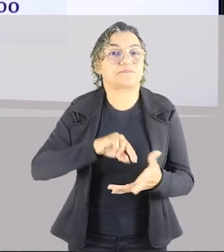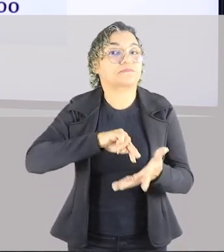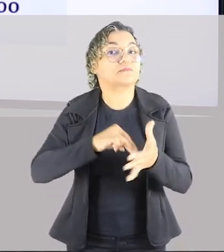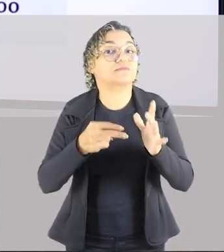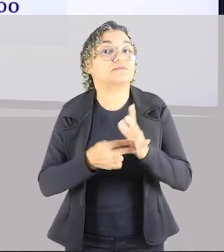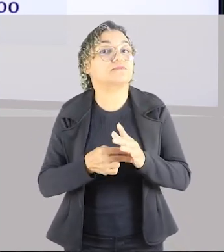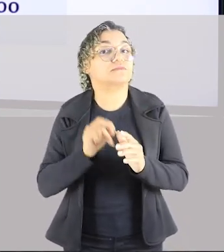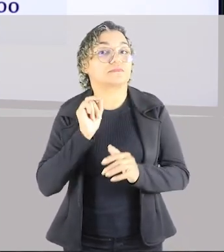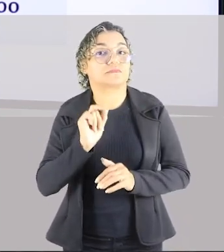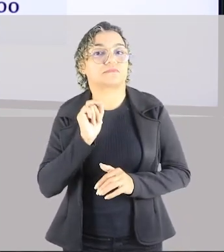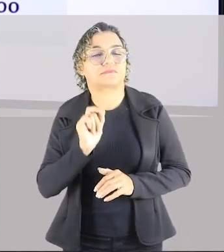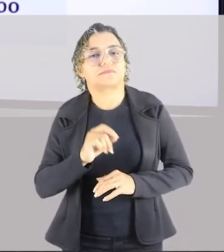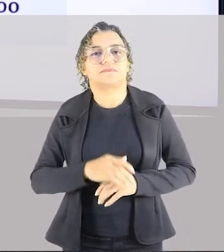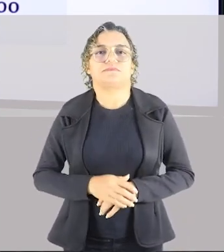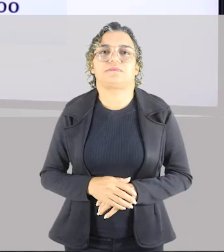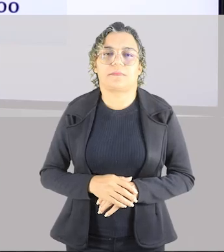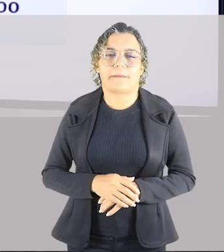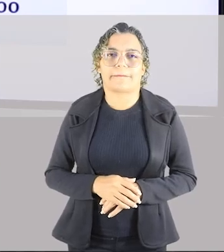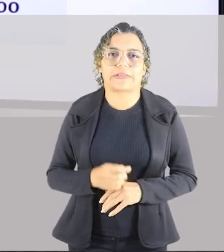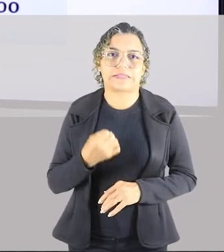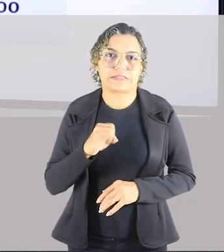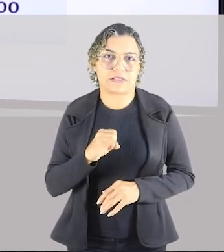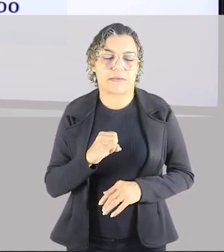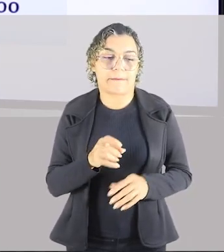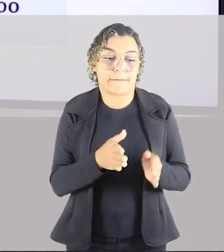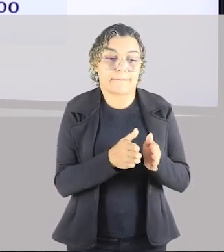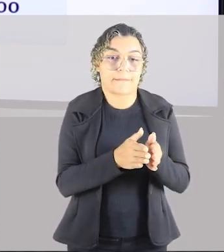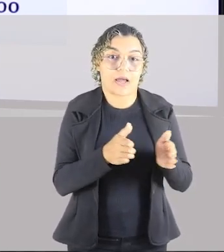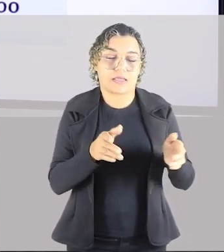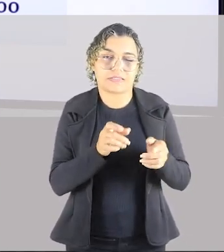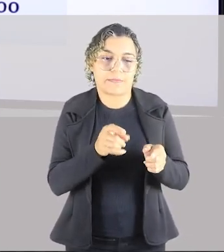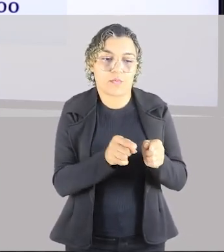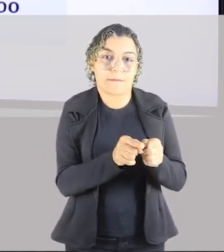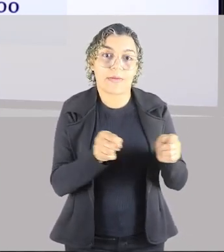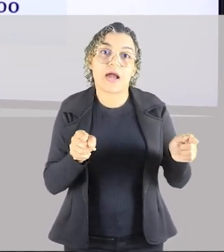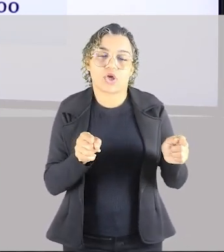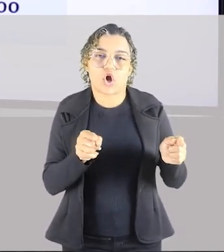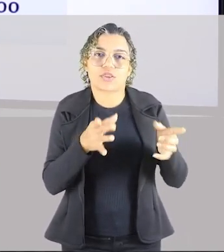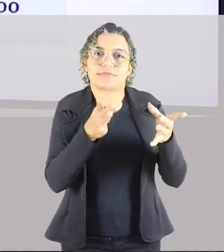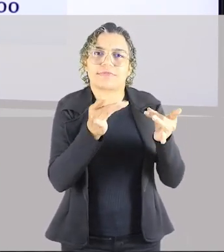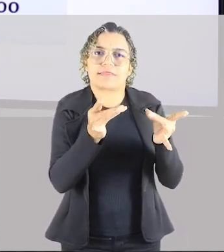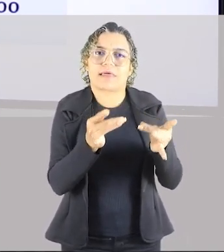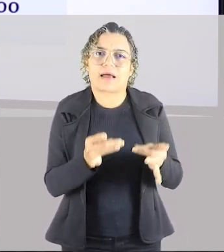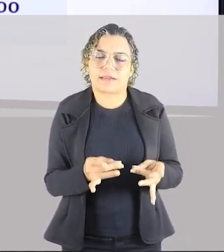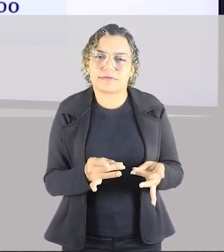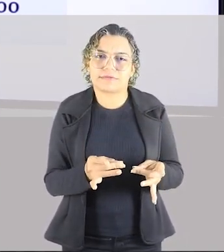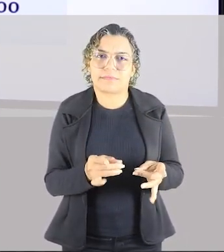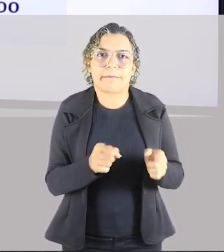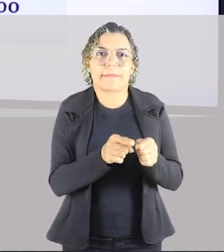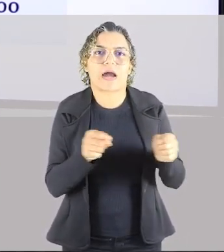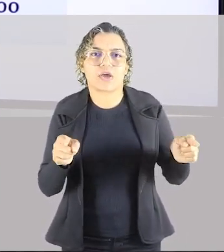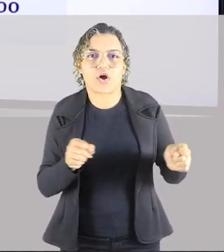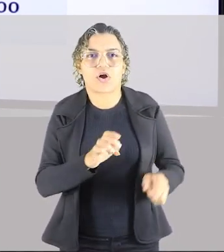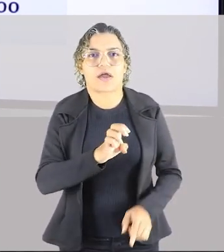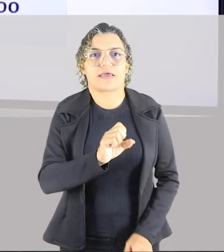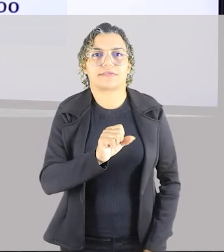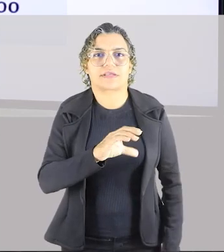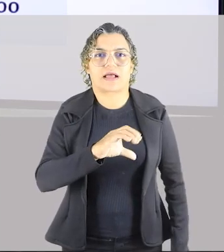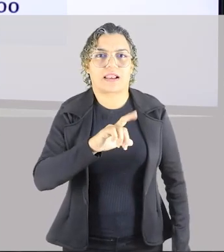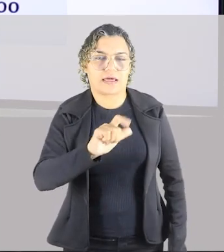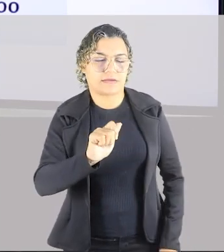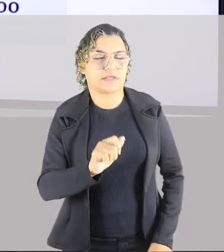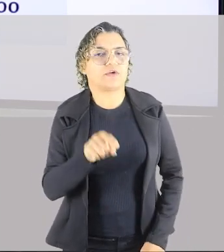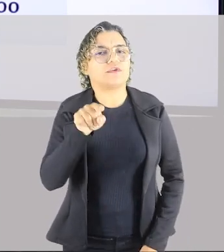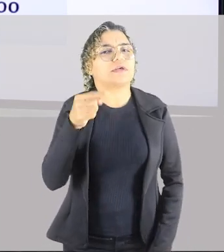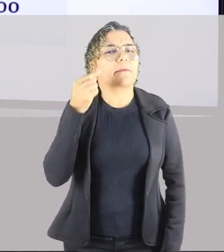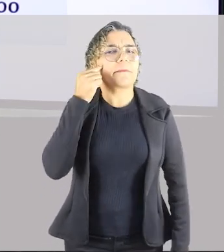dizer que quanto maior for o número de detalhes, maior será a escala. Aí tu